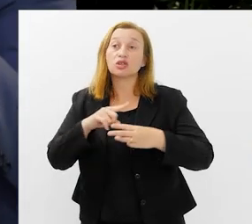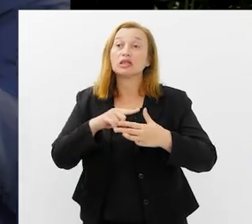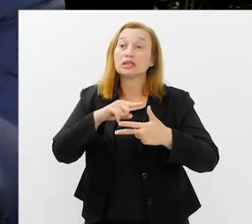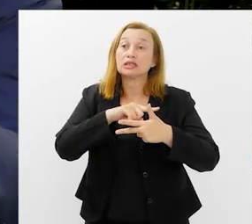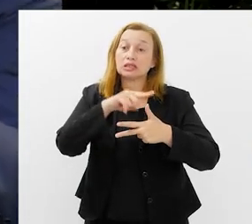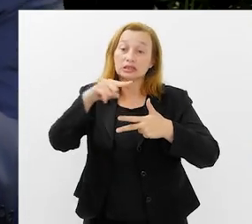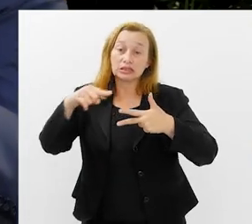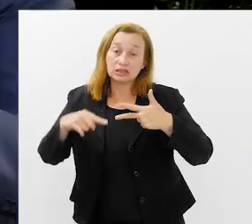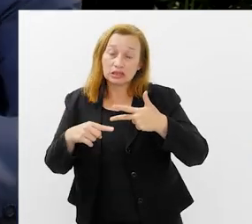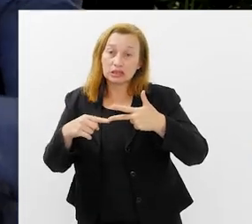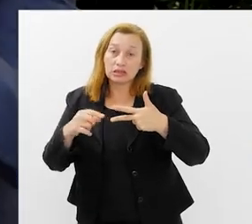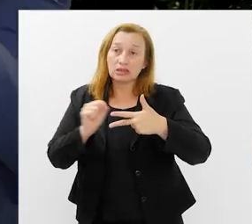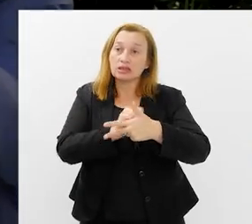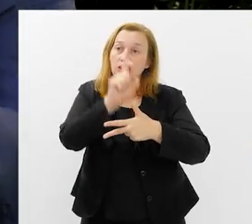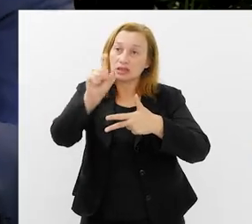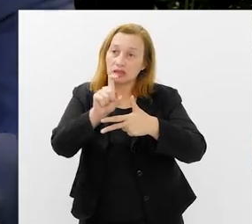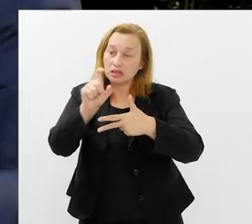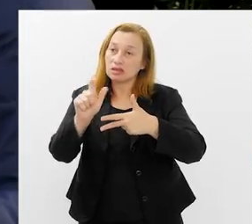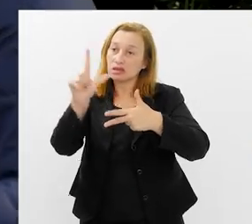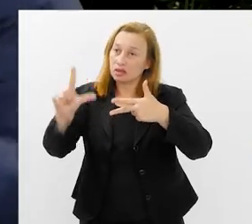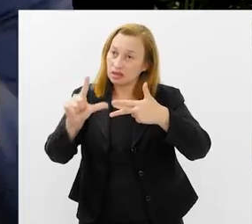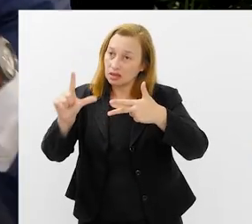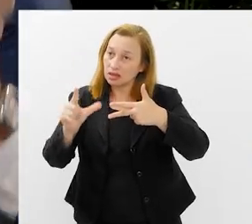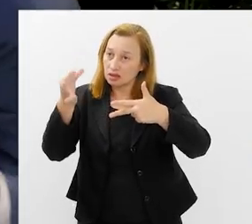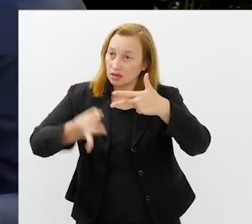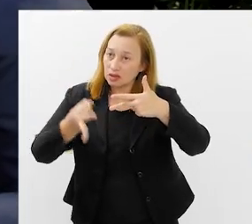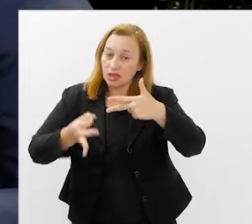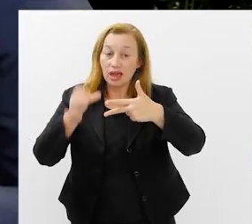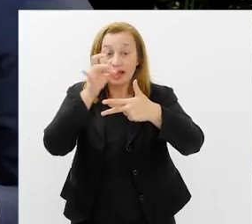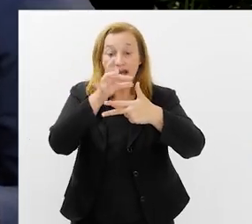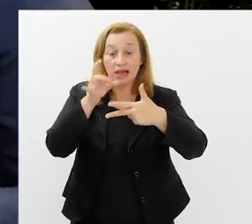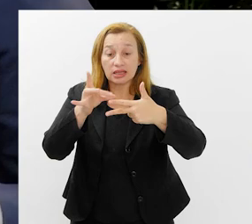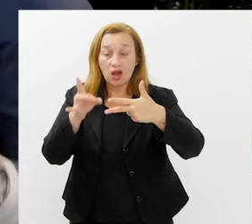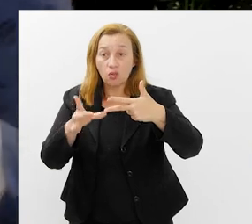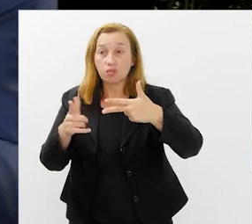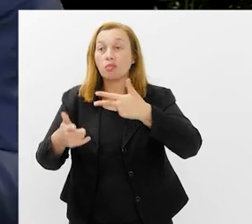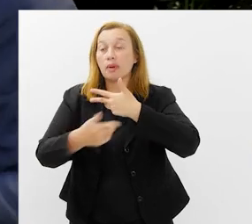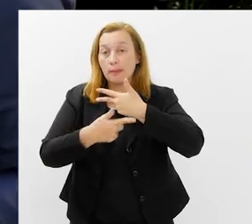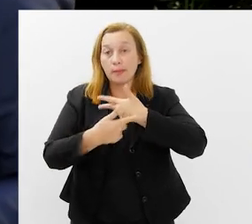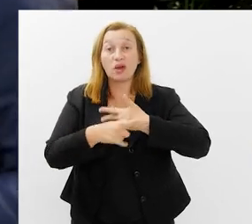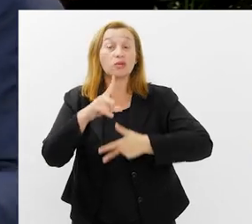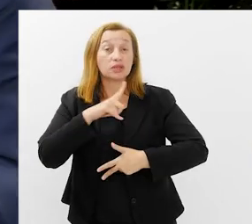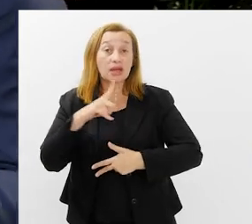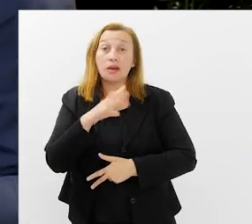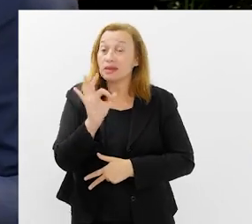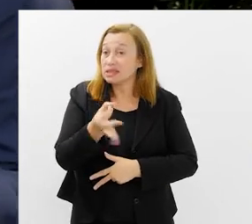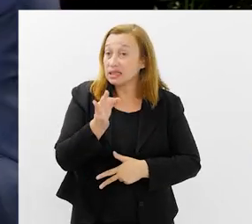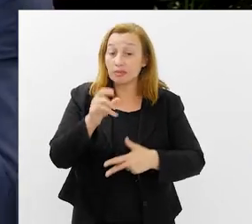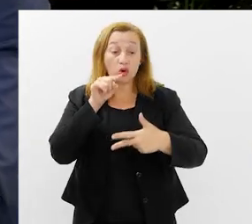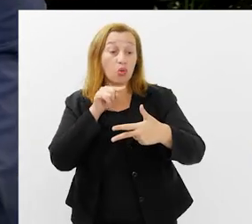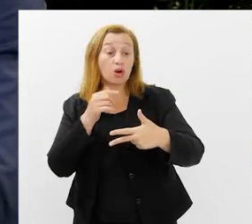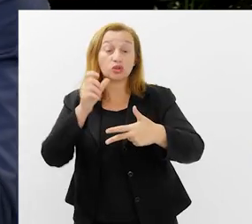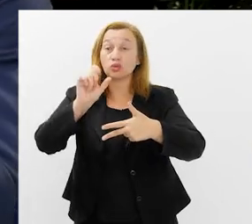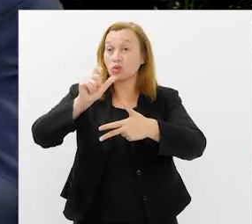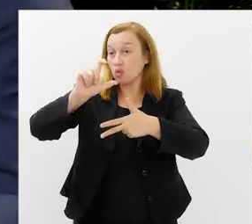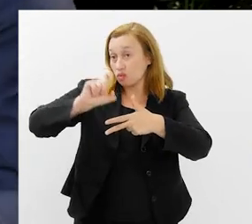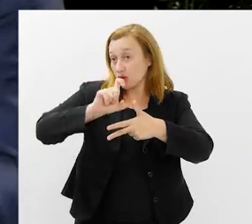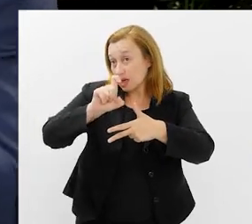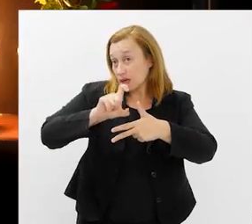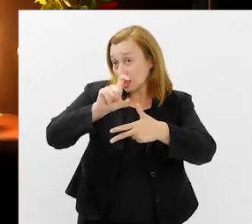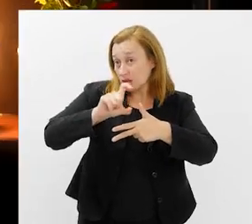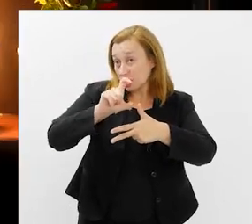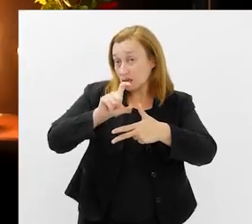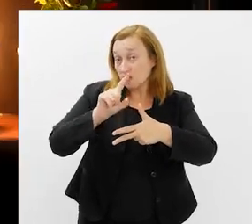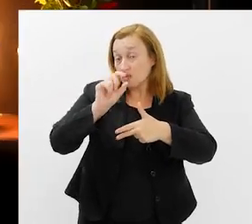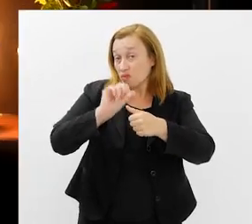temos três poderes constituídos na República, exatamente. Esses poderes têm as suas atribuições, e, obviamente, quando existe